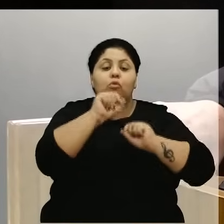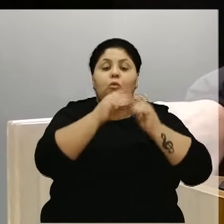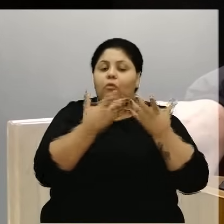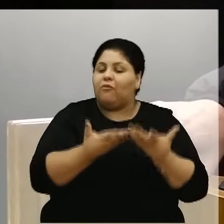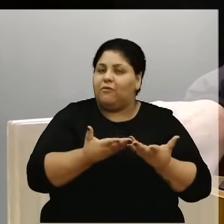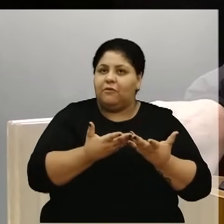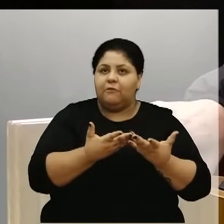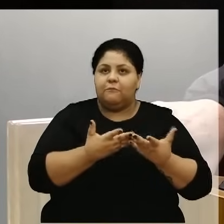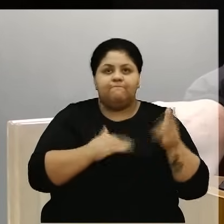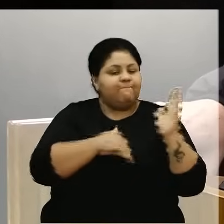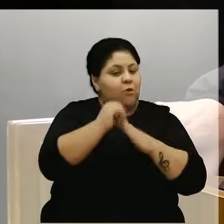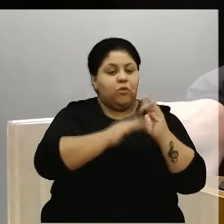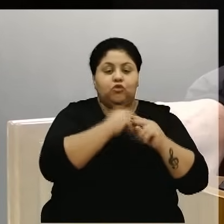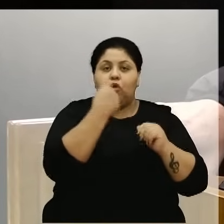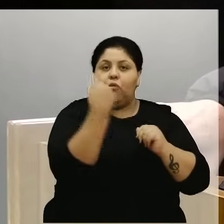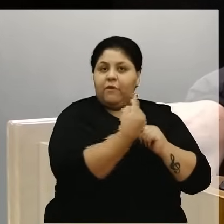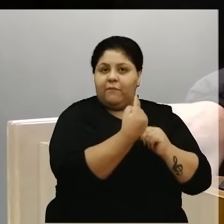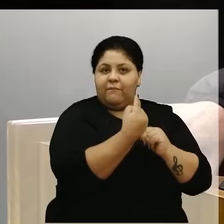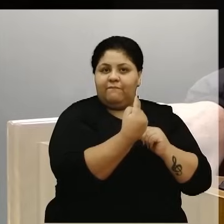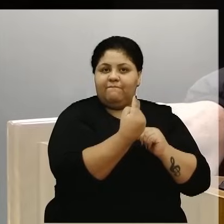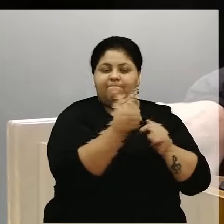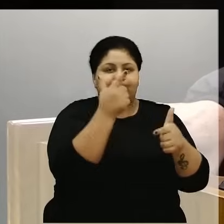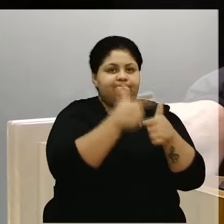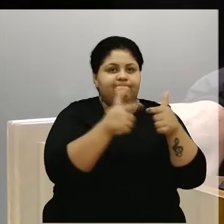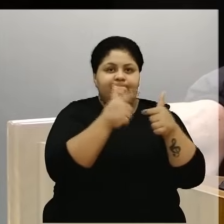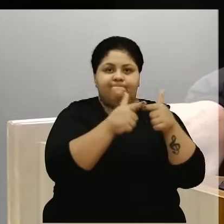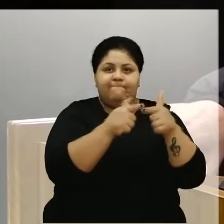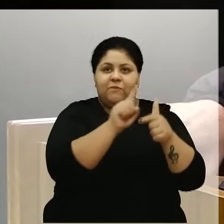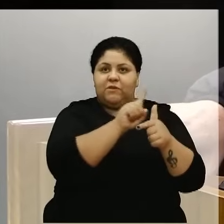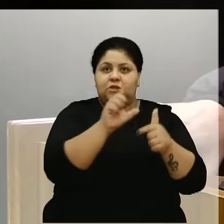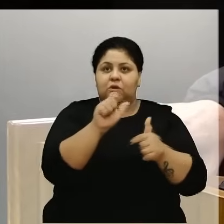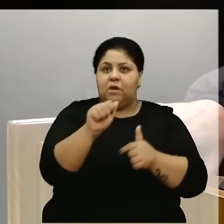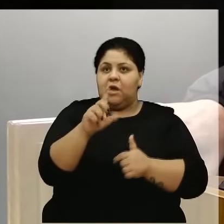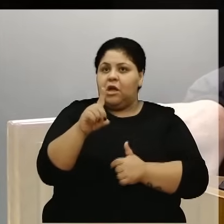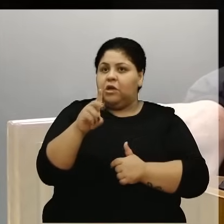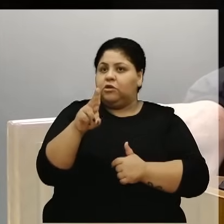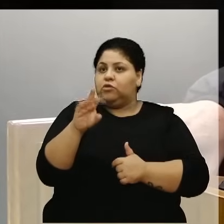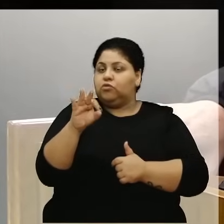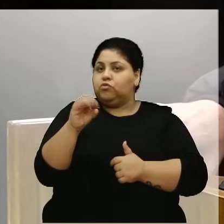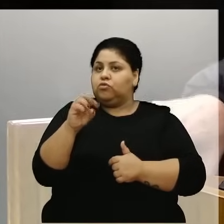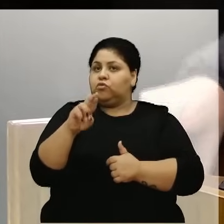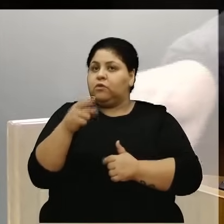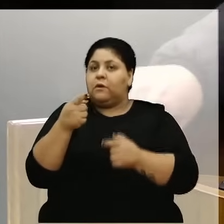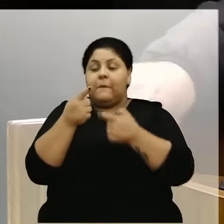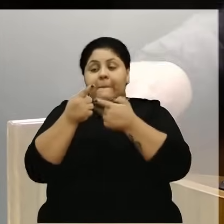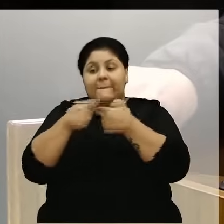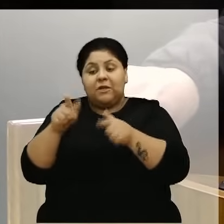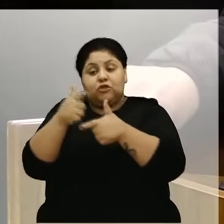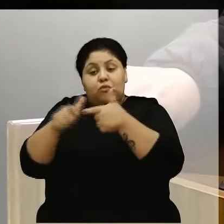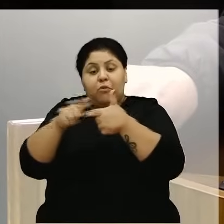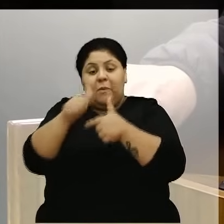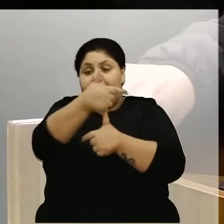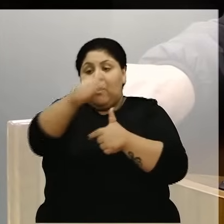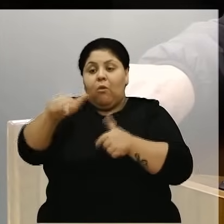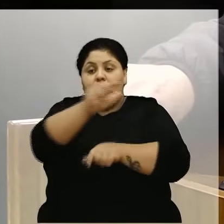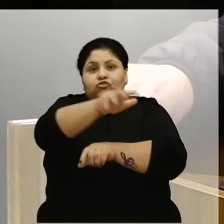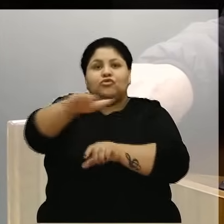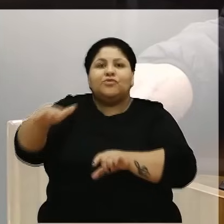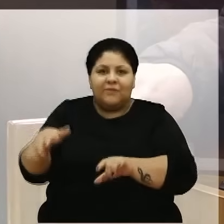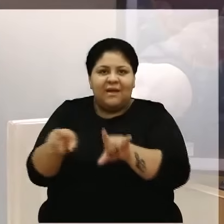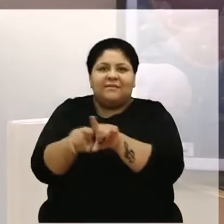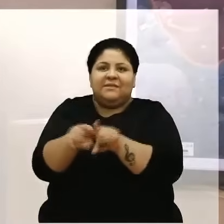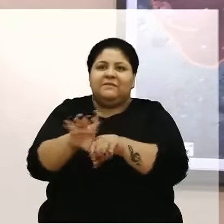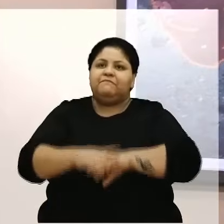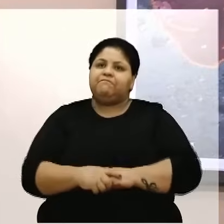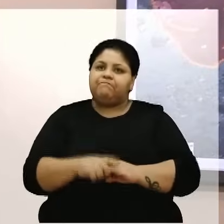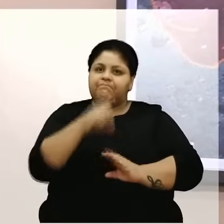uma solução individual, o problema não é só com a adutora, e sim é um problema que está afetando diversos outros órgãos. Pode passar?